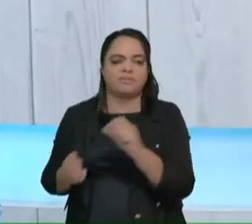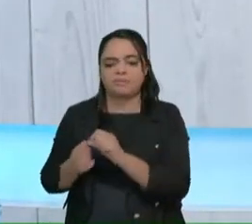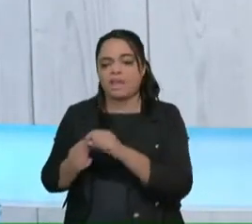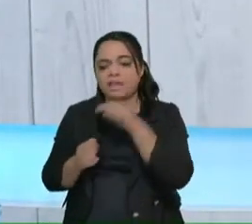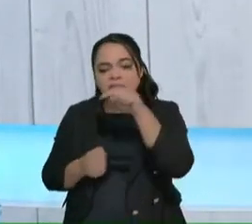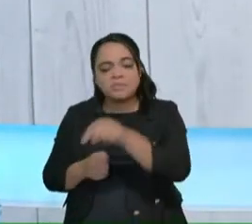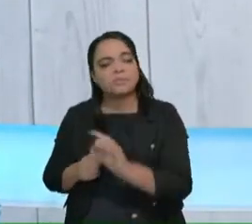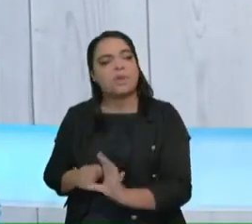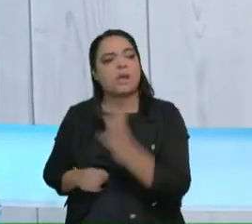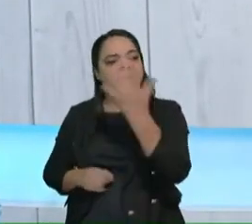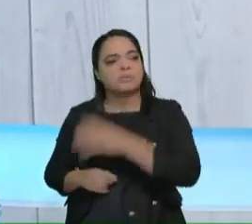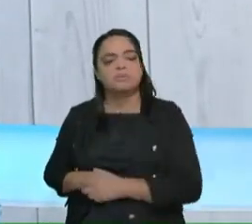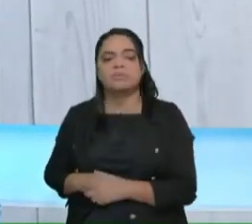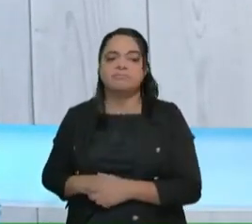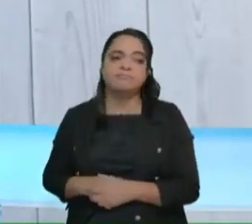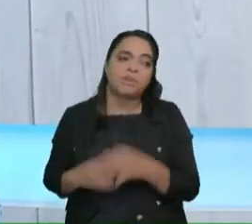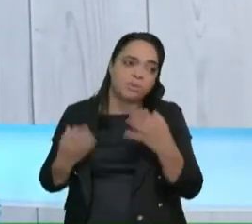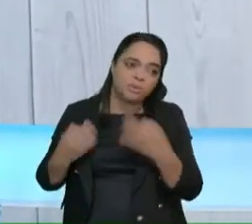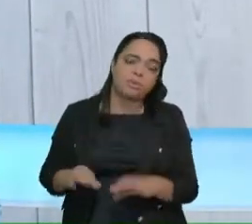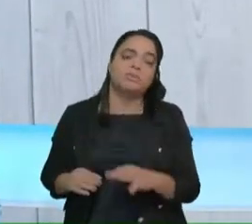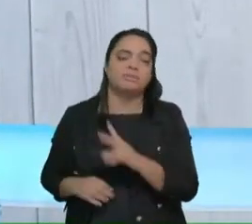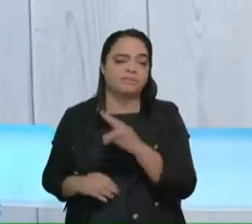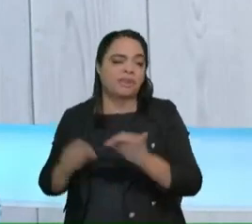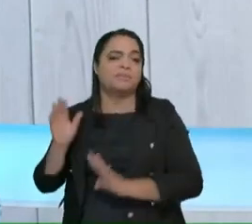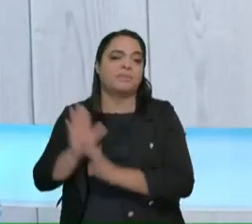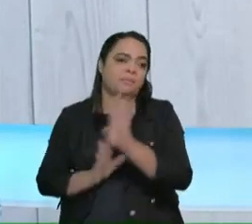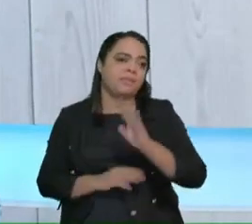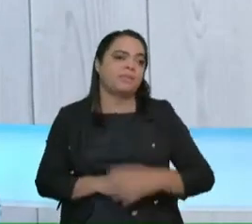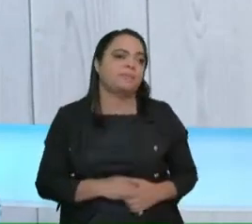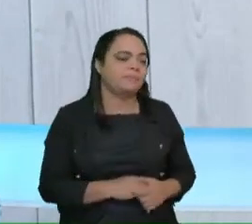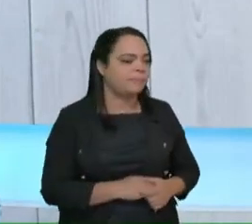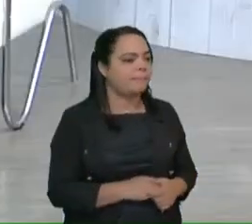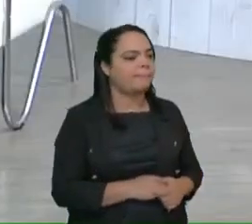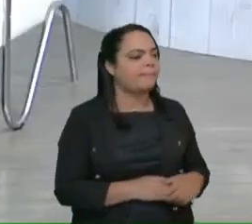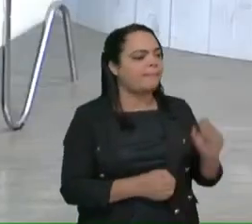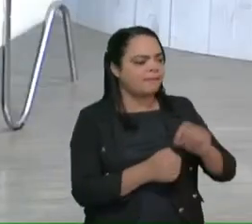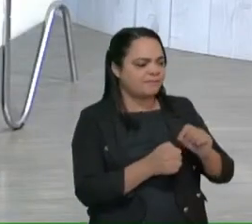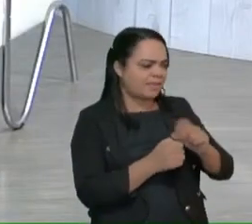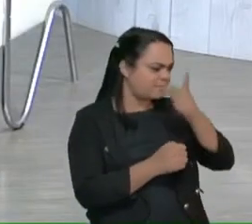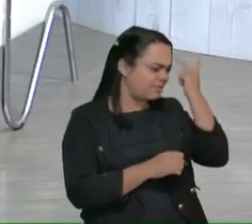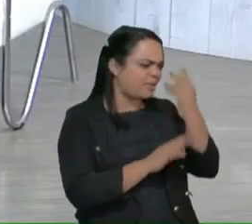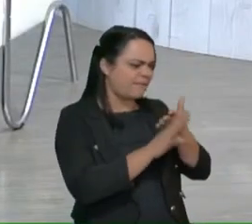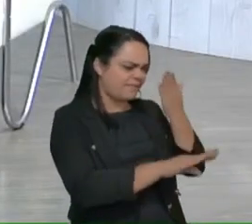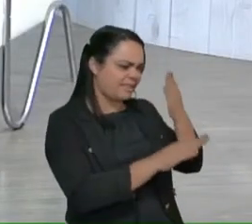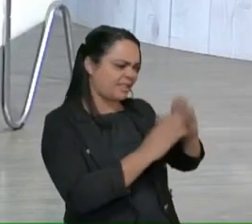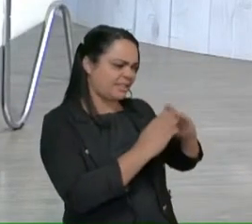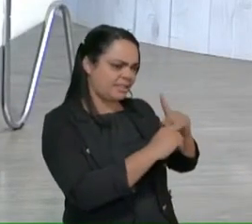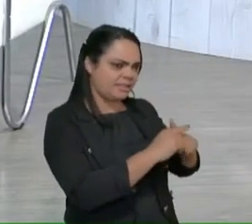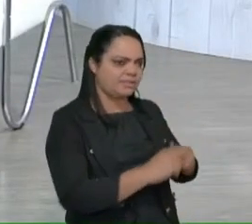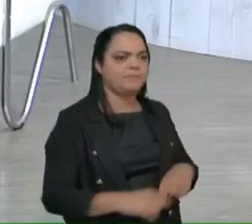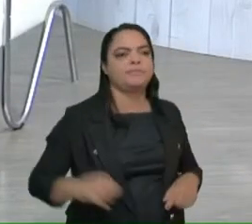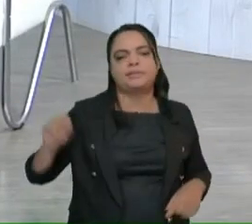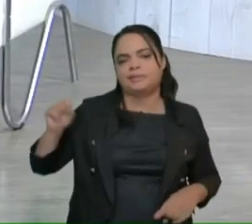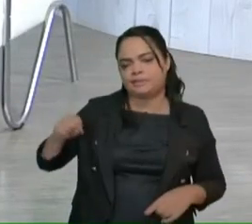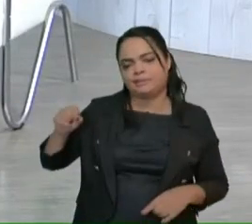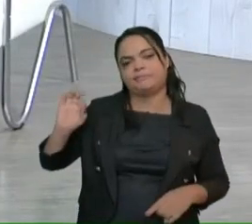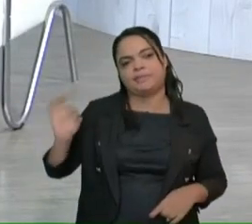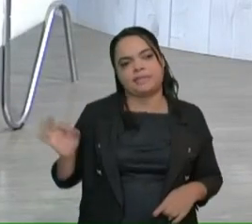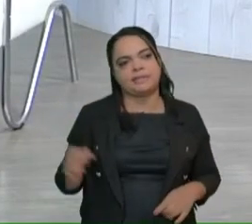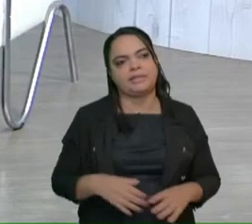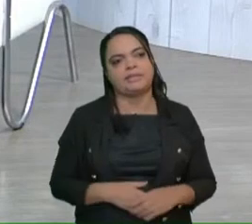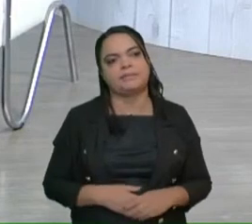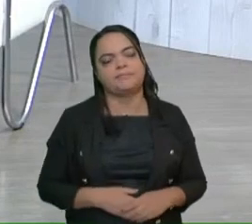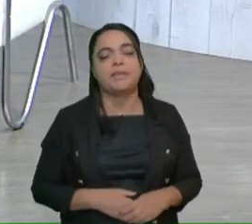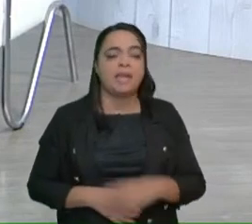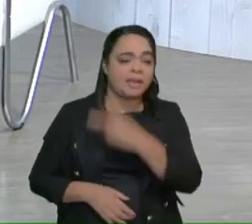isso né então Sem dúvida nenhuma tendência a aumentar Esse é um dos pontos que que faz com que as pessoas se afastem da igreja então Sem dúvida nenhuma